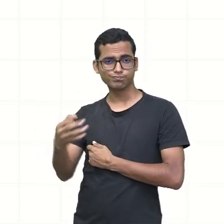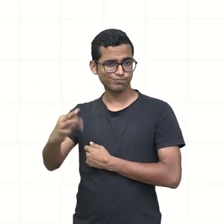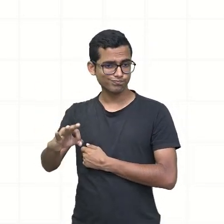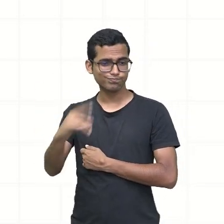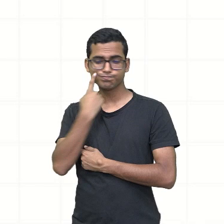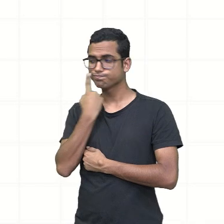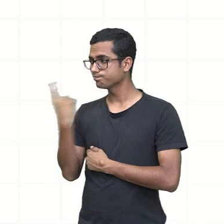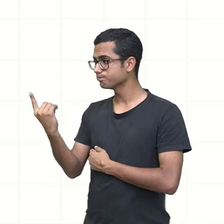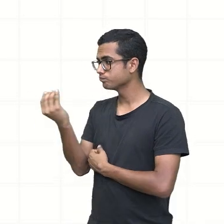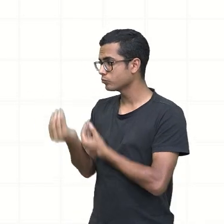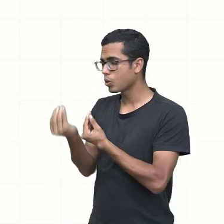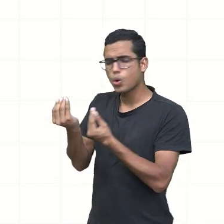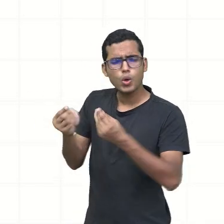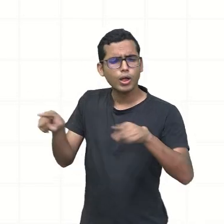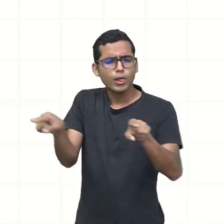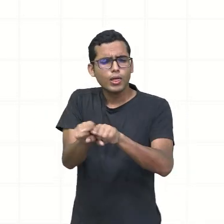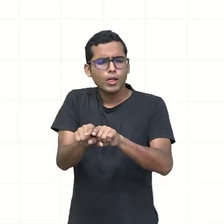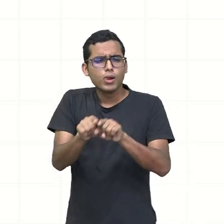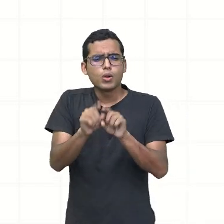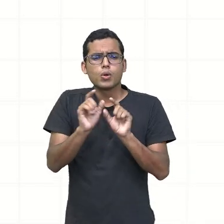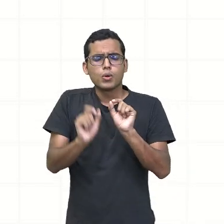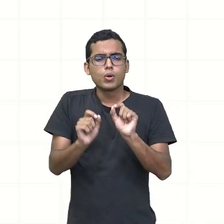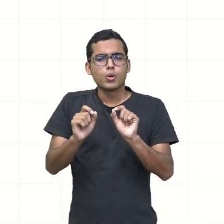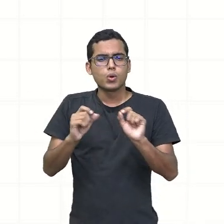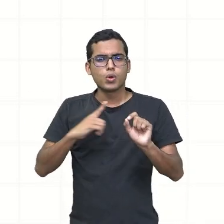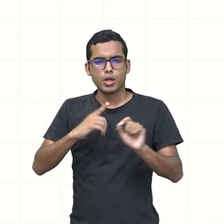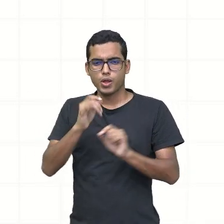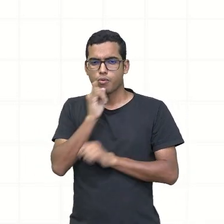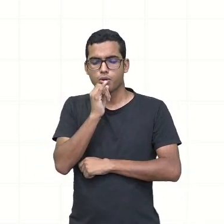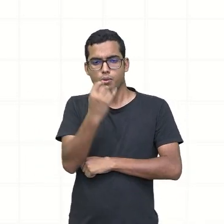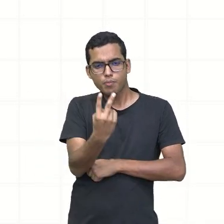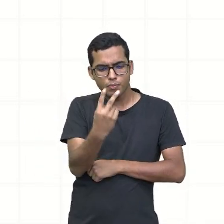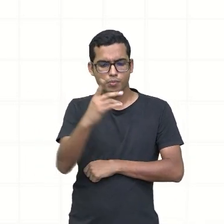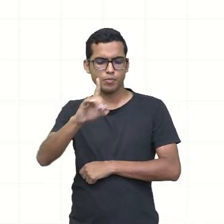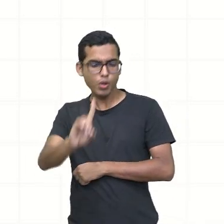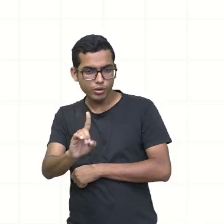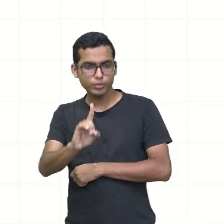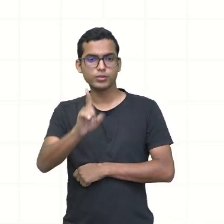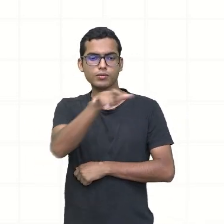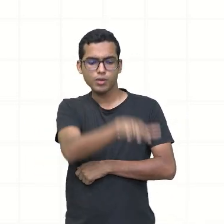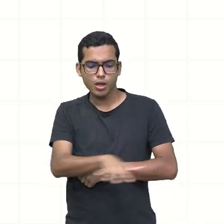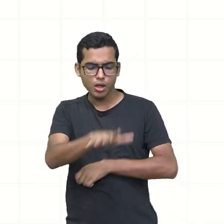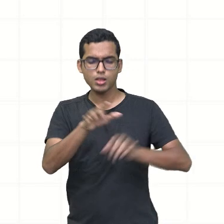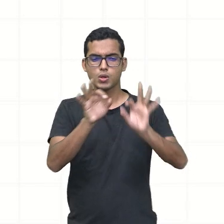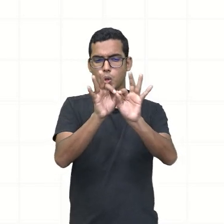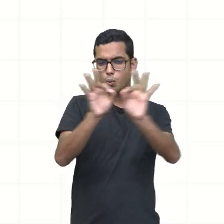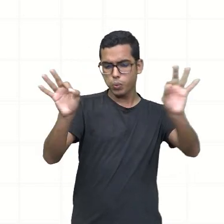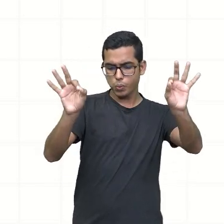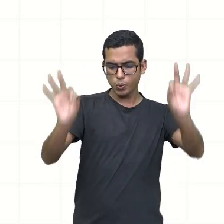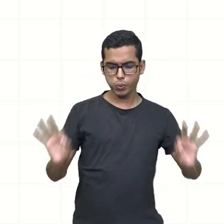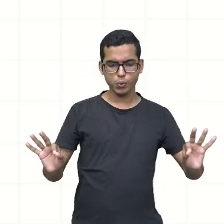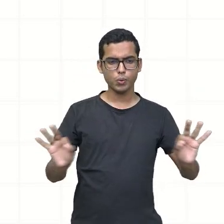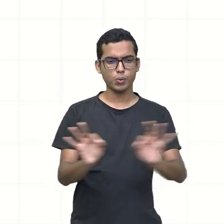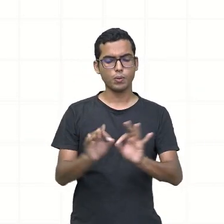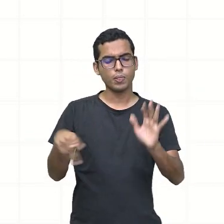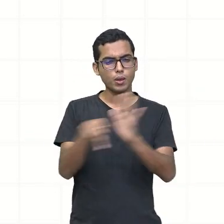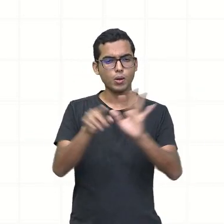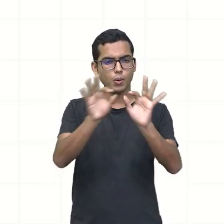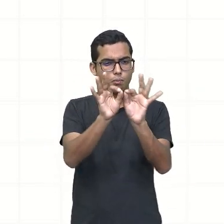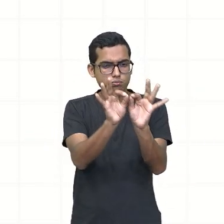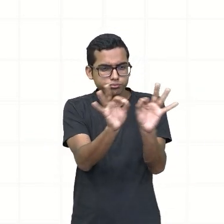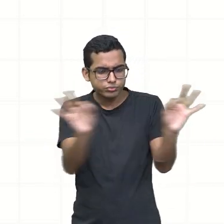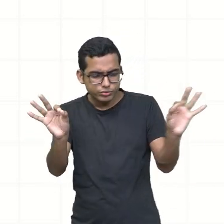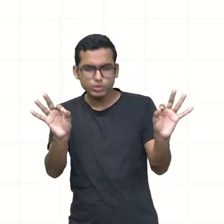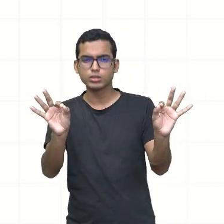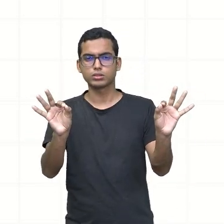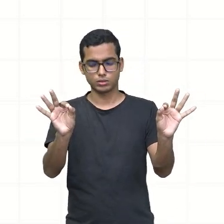plano fosse uma extensão bidimensional das linhas feitas pelos vértices do polígono. Traduzindo,